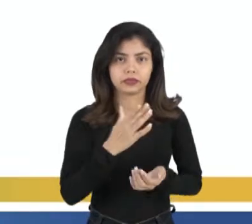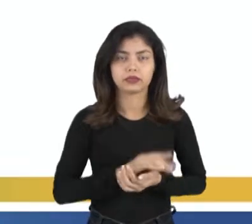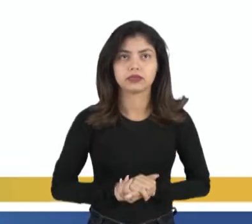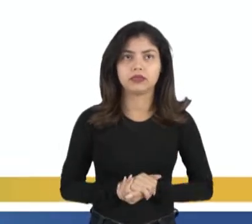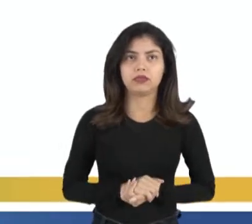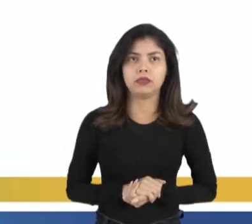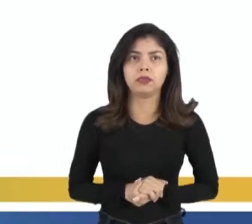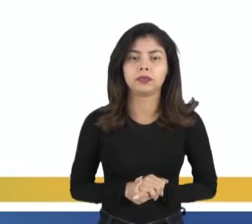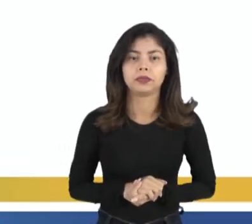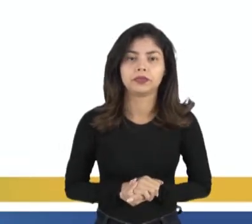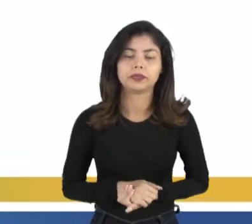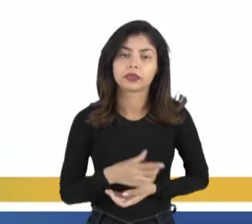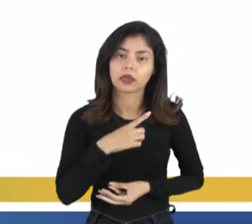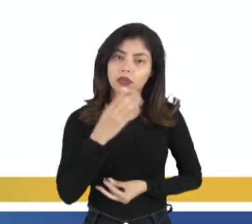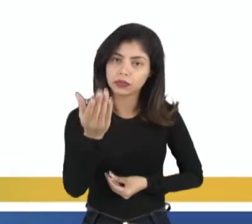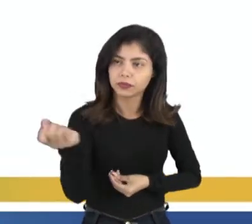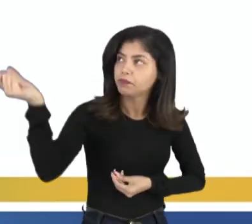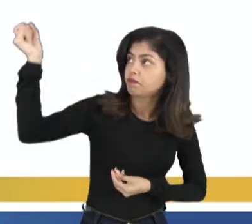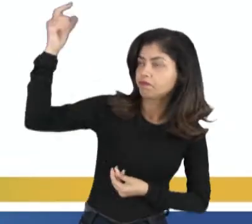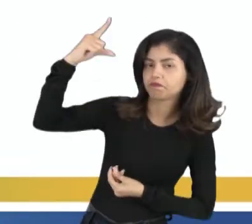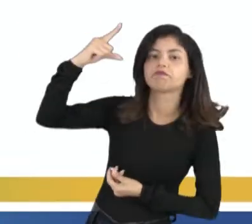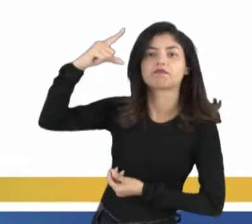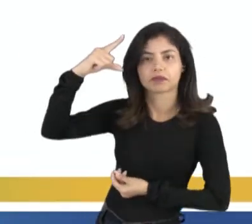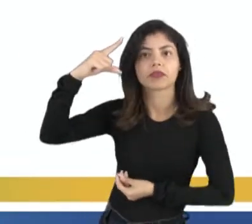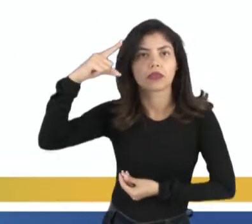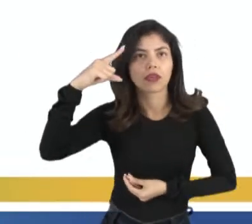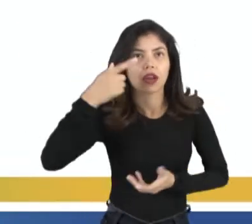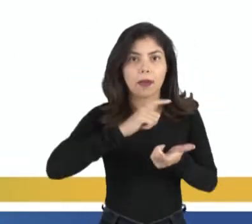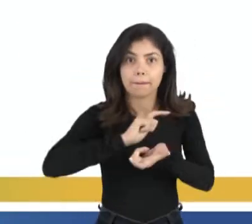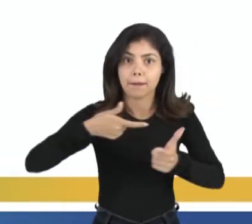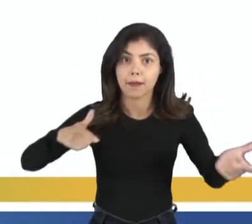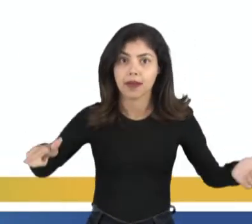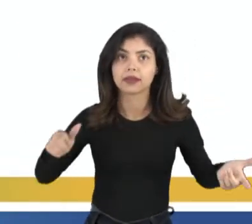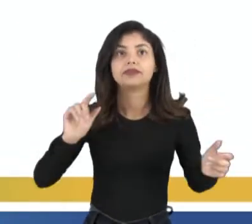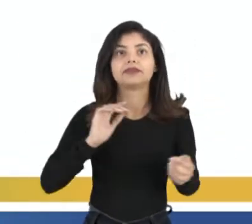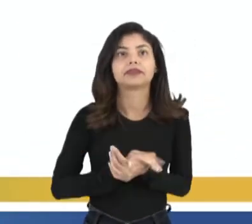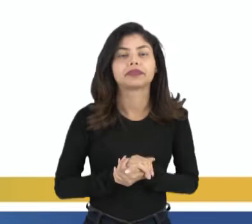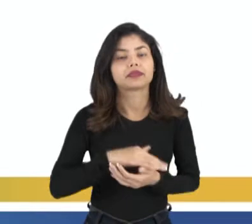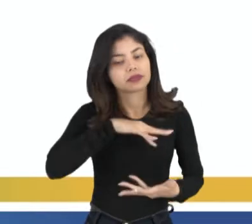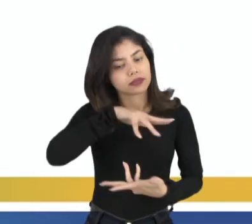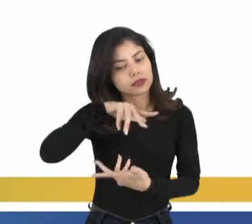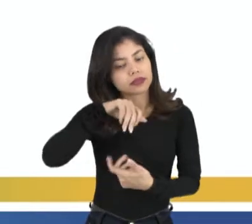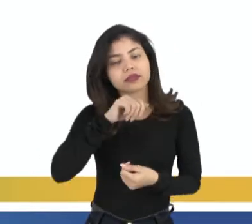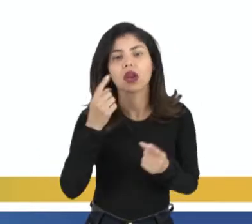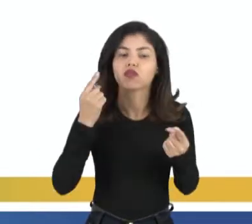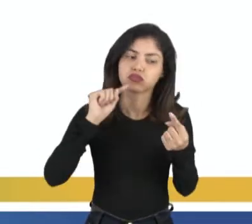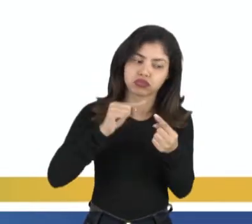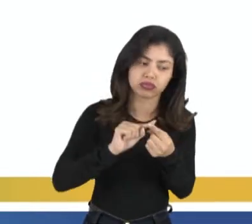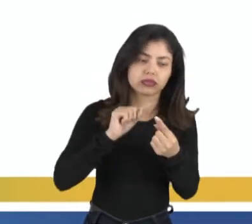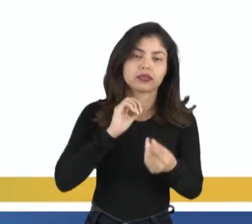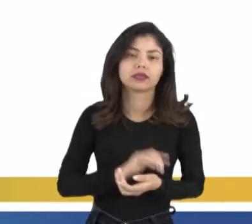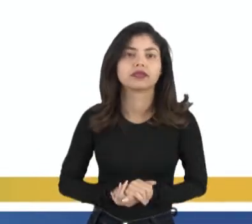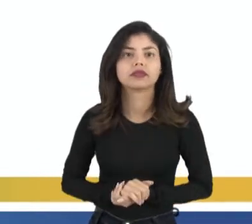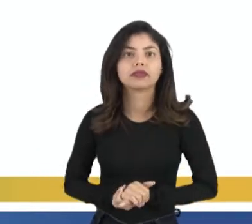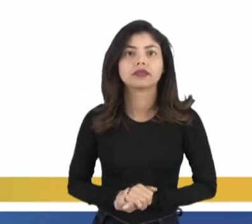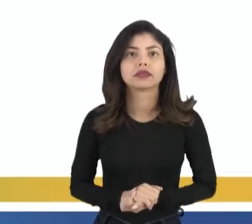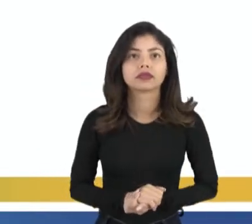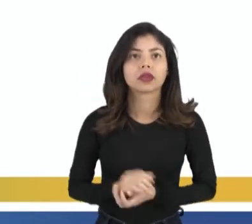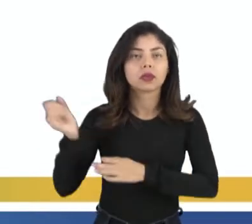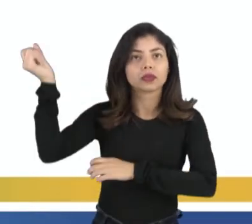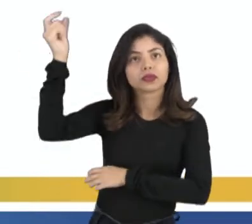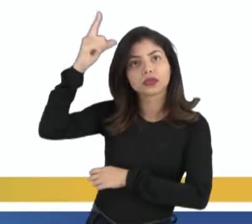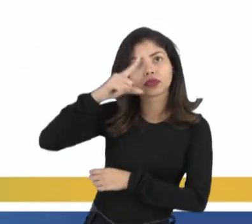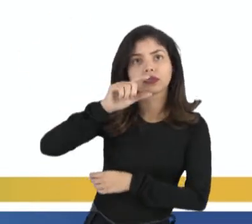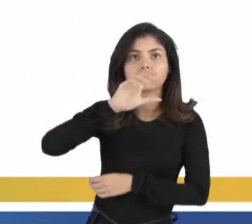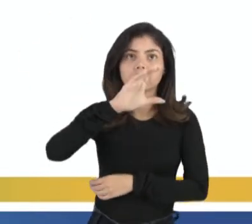e aí nós temos aí o nosso sol né a estrela mais próxima da terra interessante pessoal